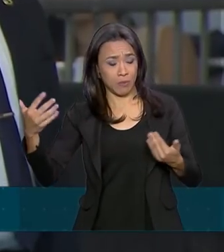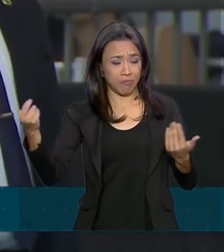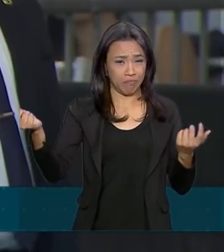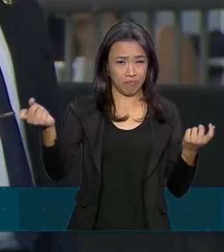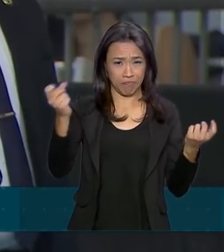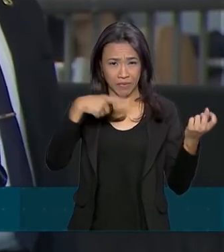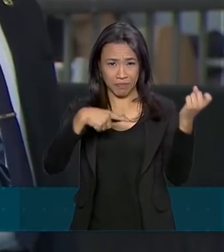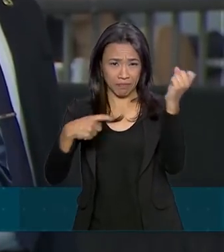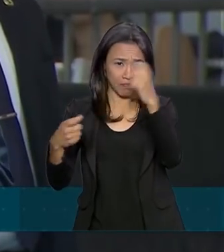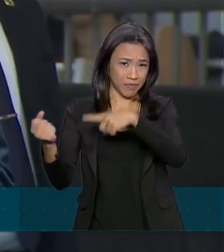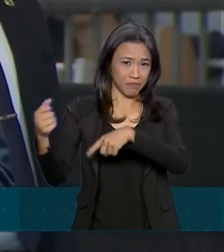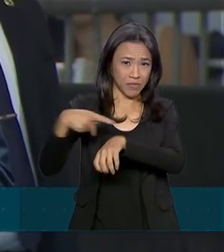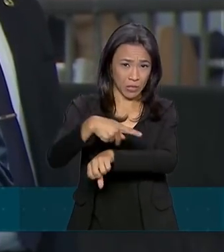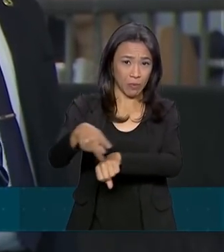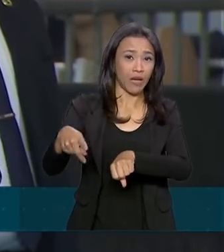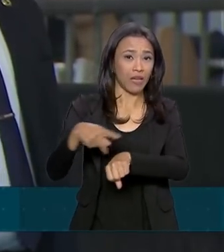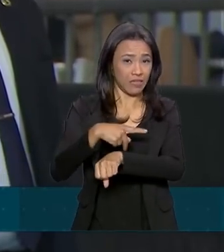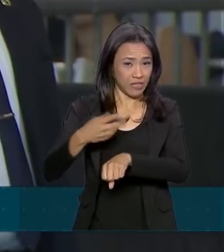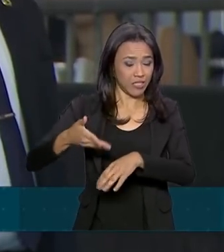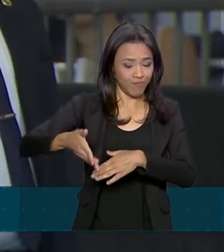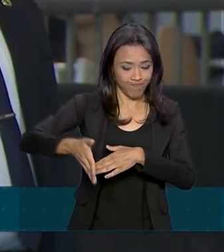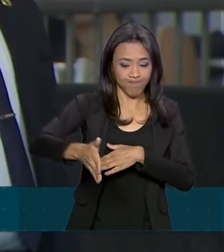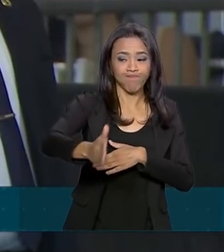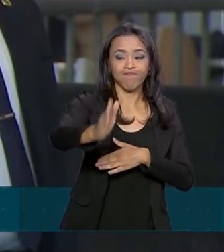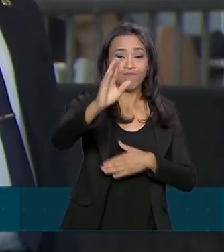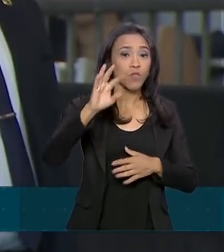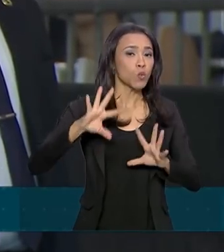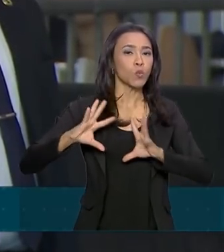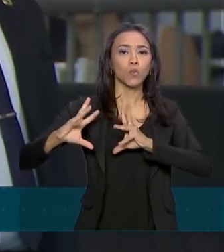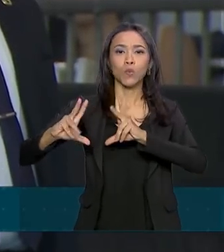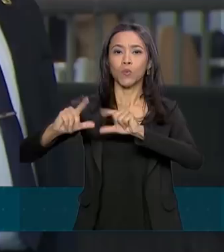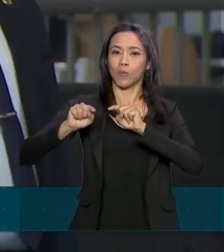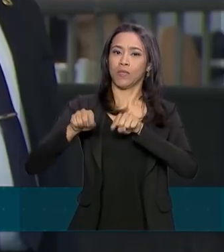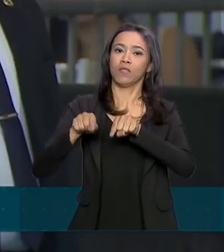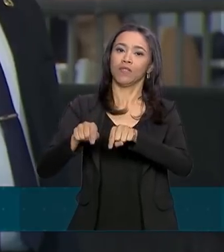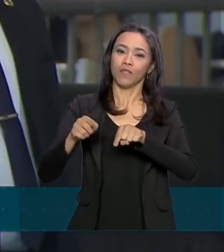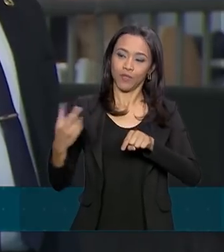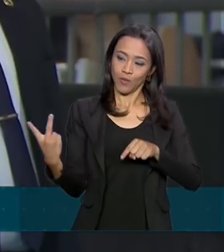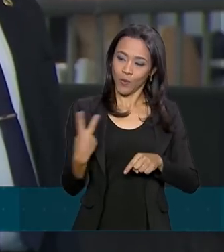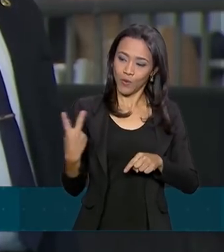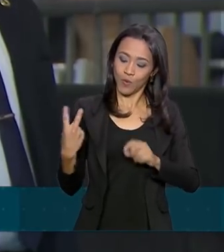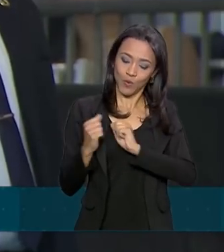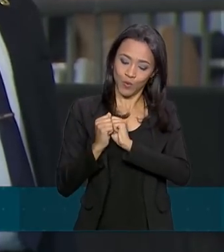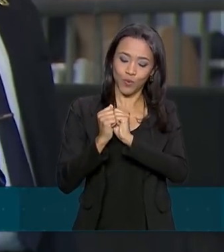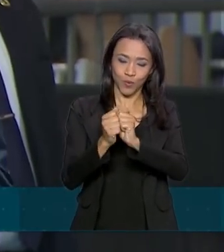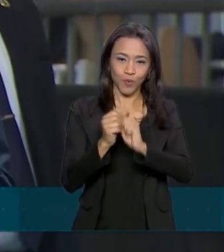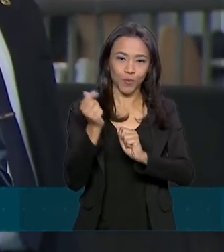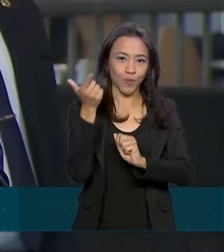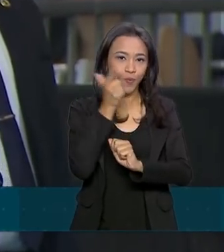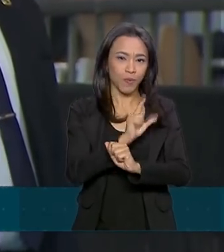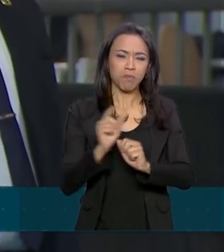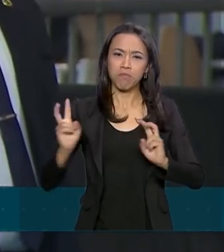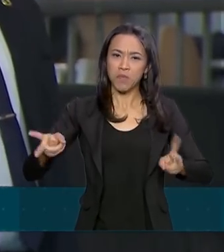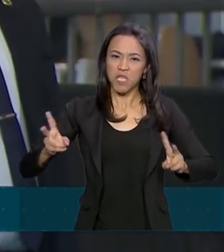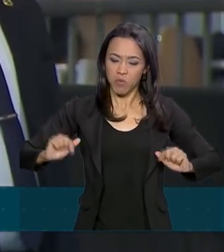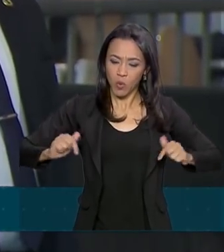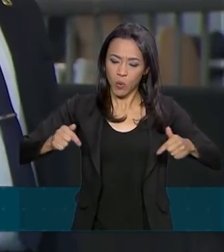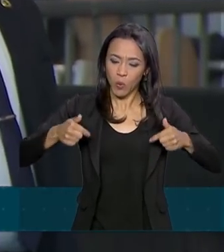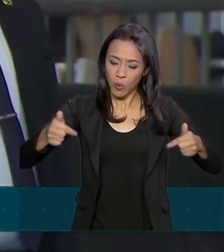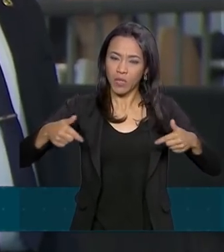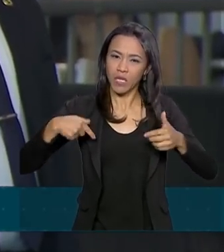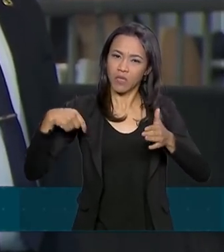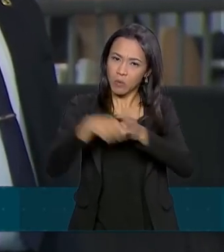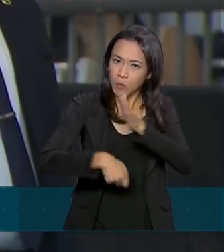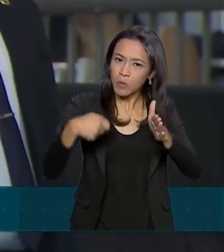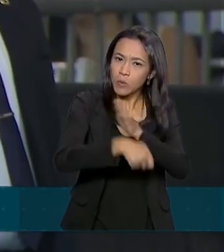atravessaria. Toda essa turbulência passamos juntos, na mesma trincheira, lutando por